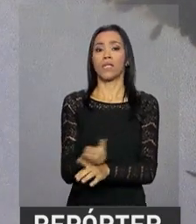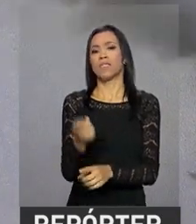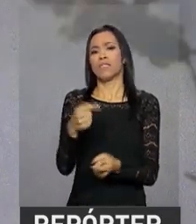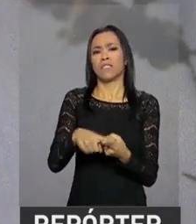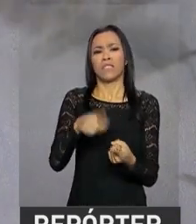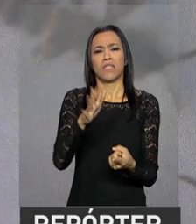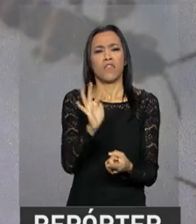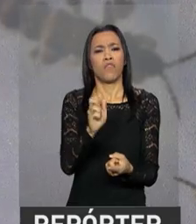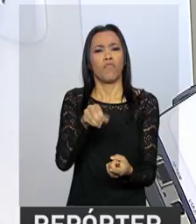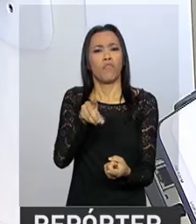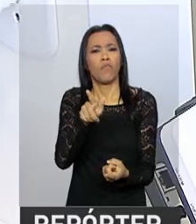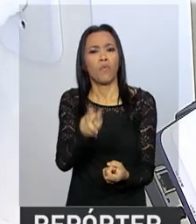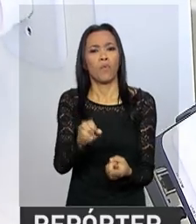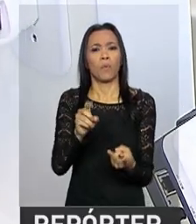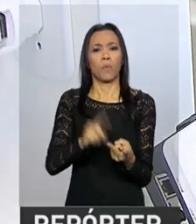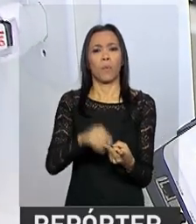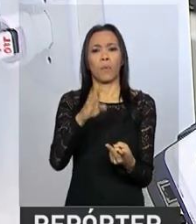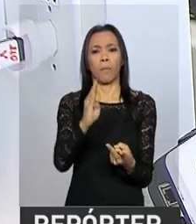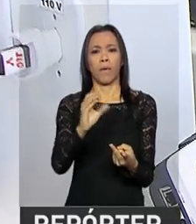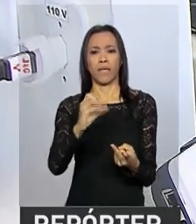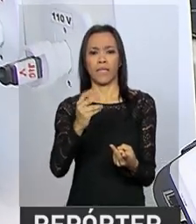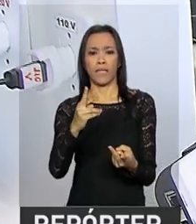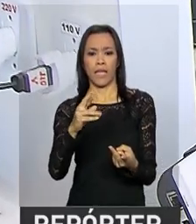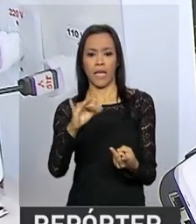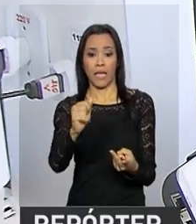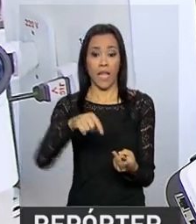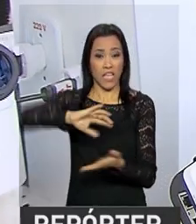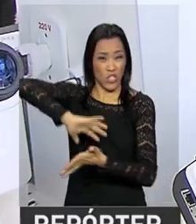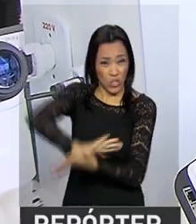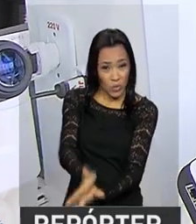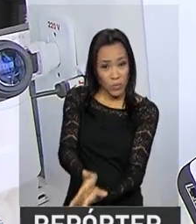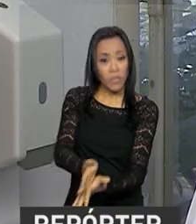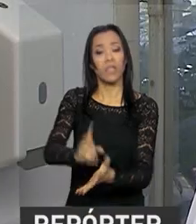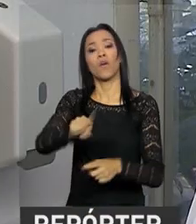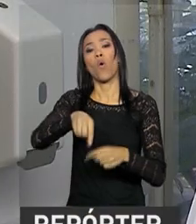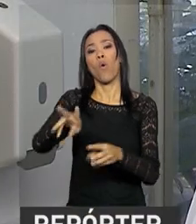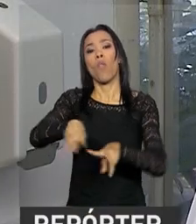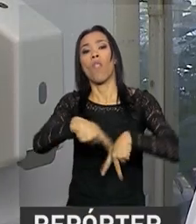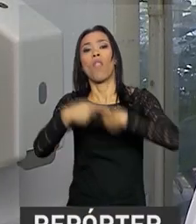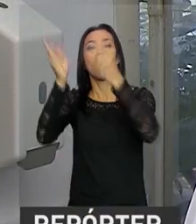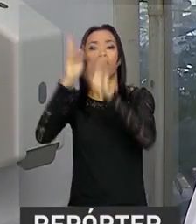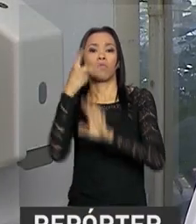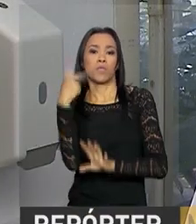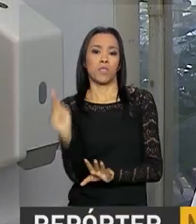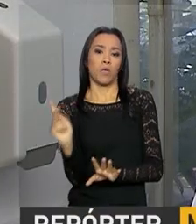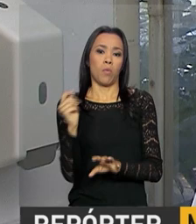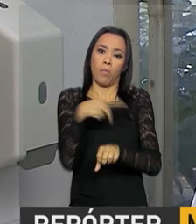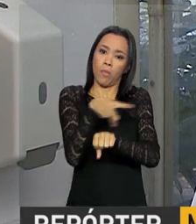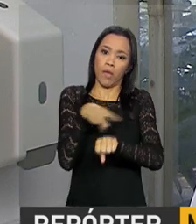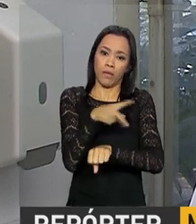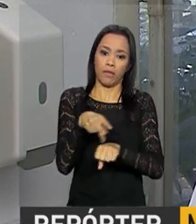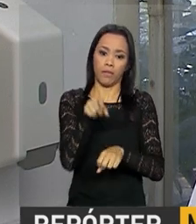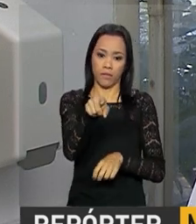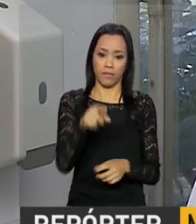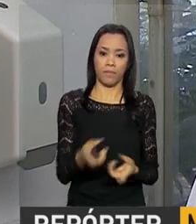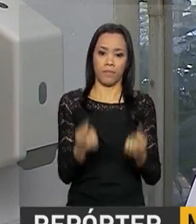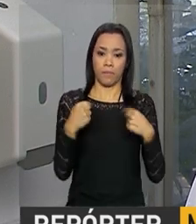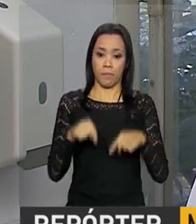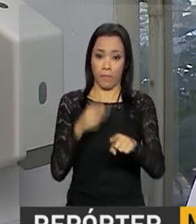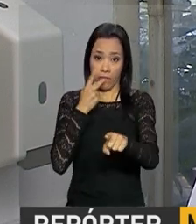ácaros, fungos ou bactérias, a planta é destruída ou devolvida ao país de origem. Além de permitir que a pesquisa